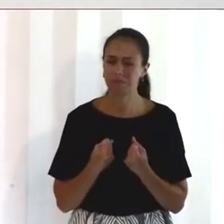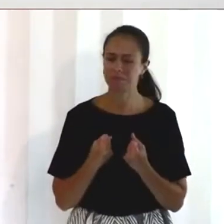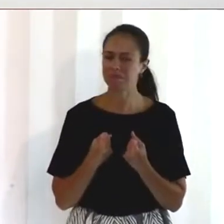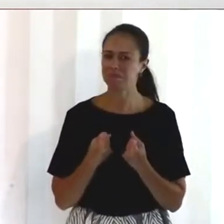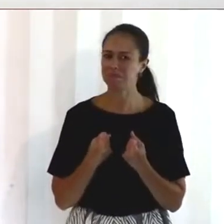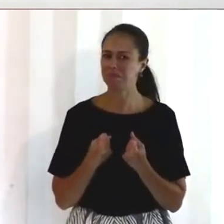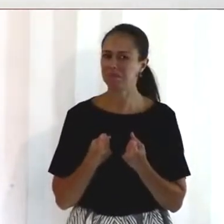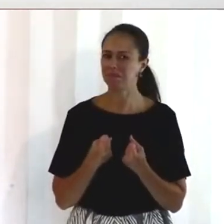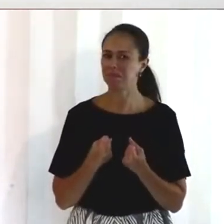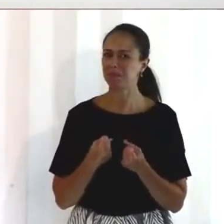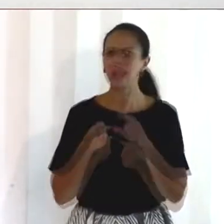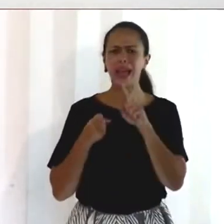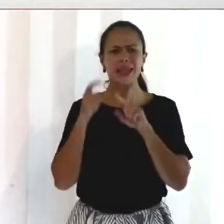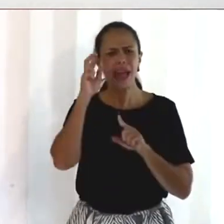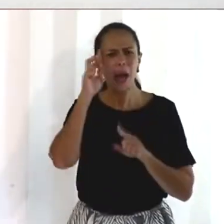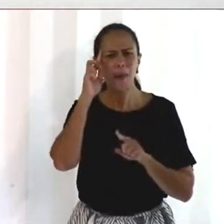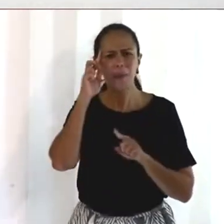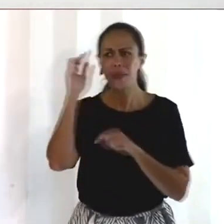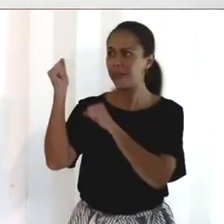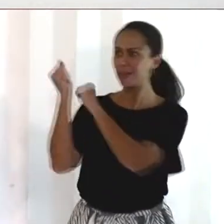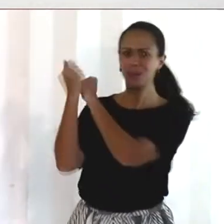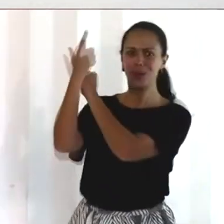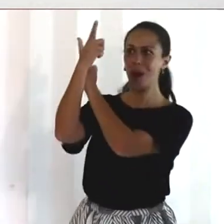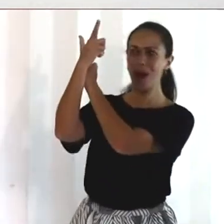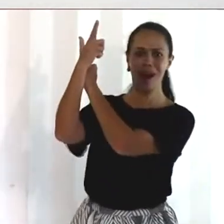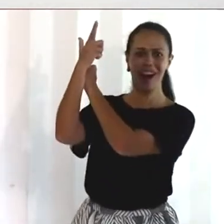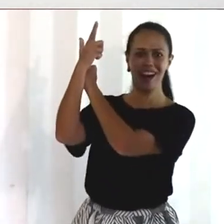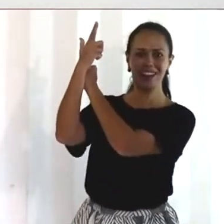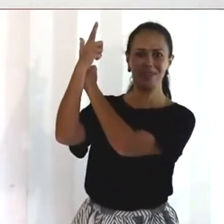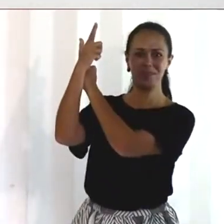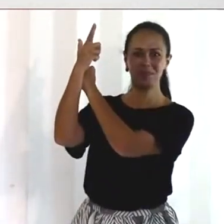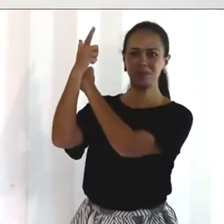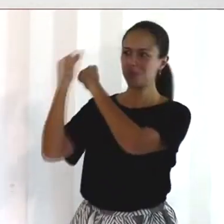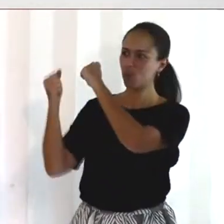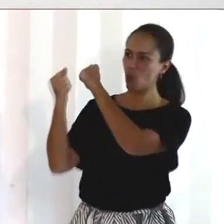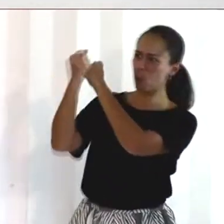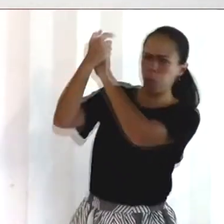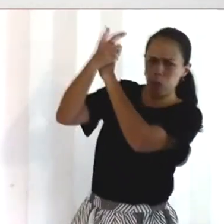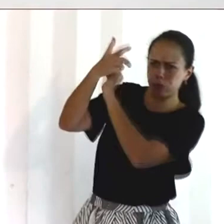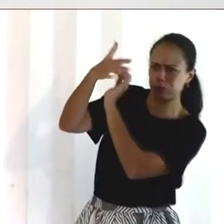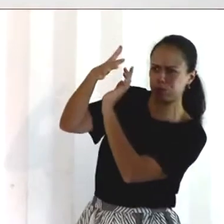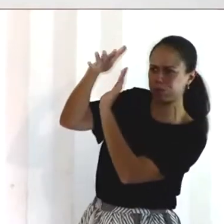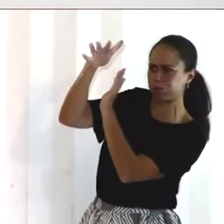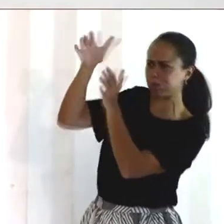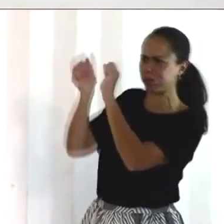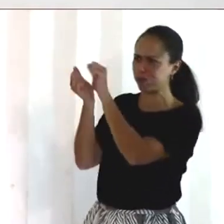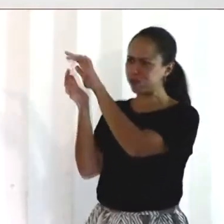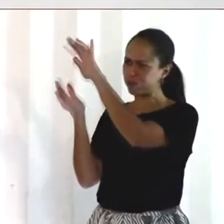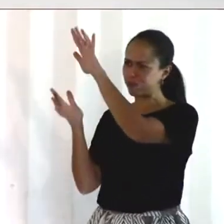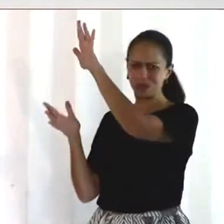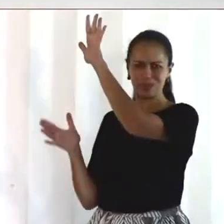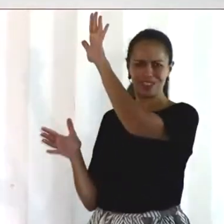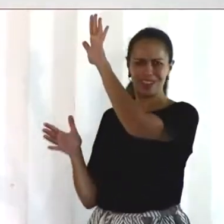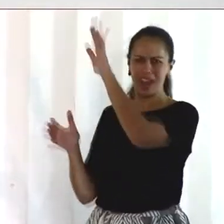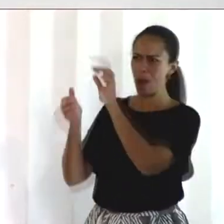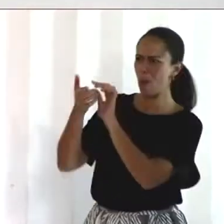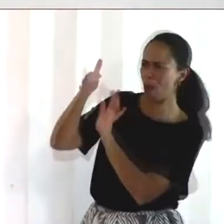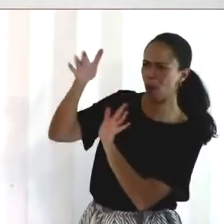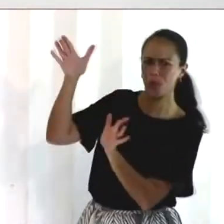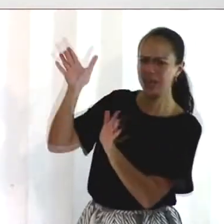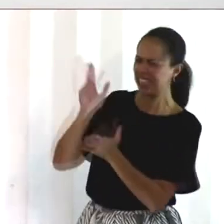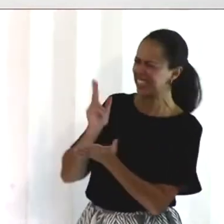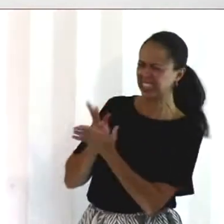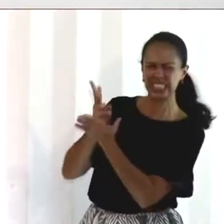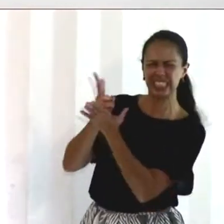seu brilho. Puxa, mas nem sempre vemos o sol, por conta das nuvens, por conta da noite